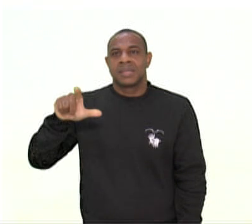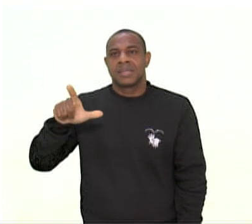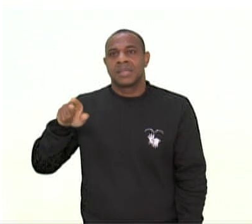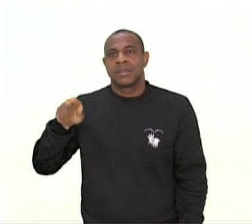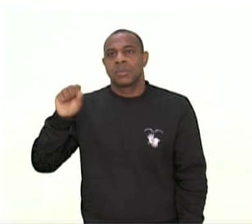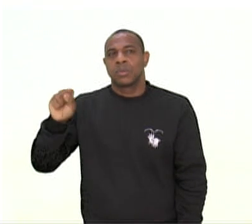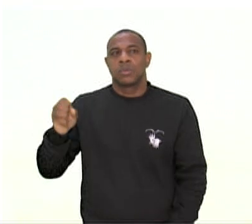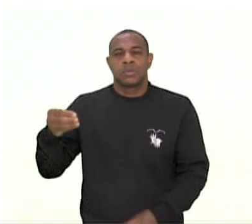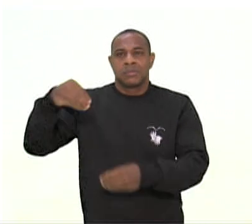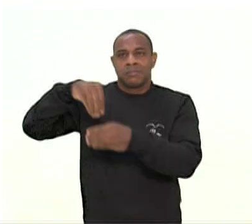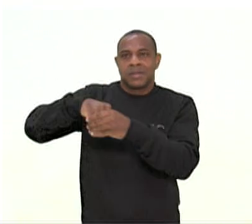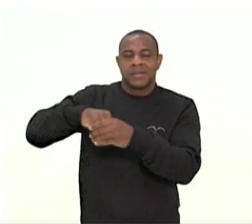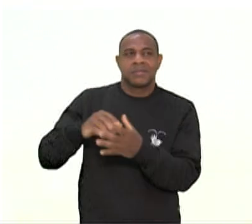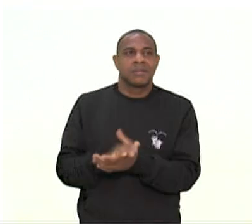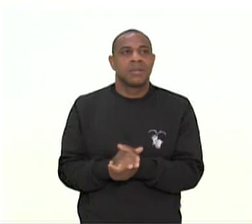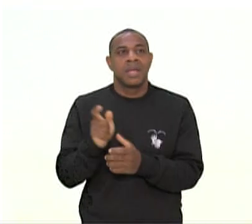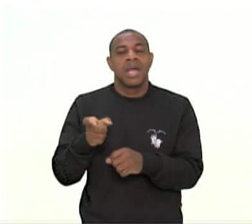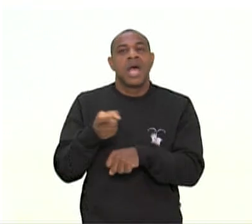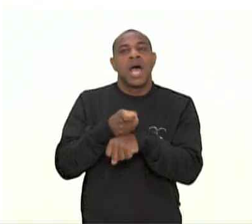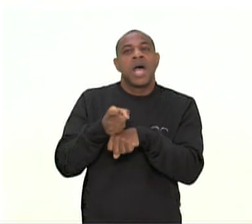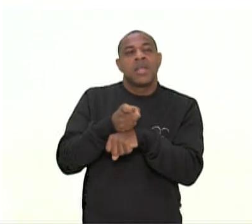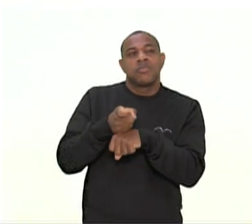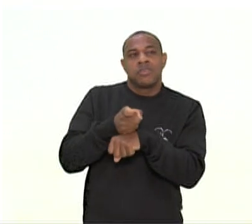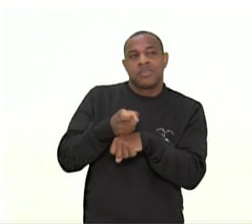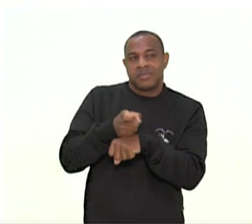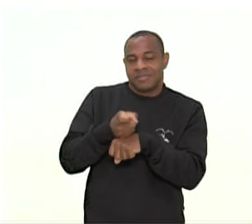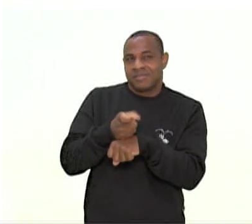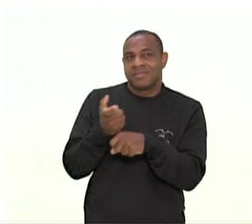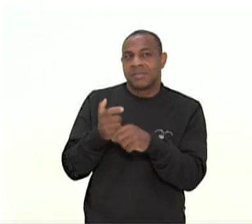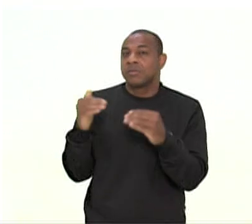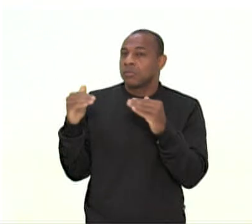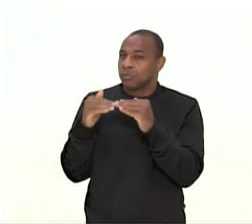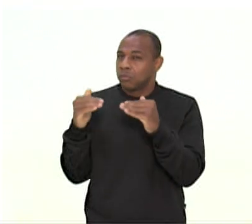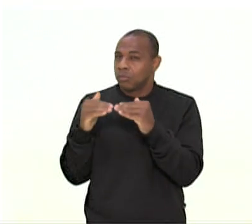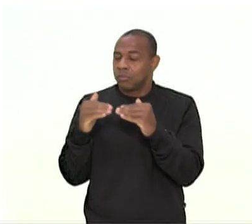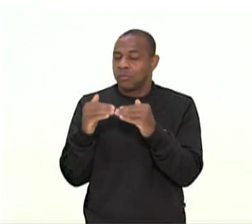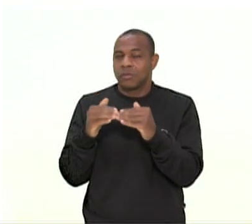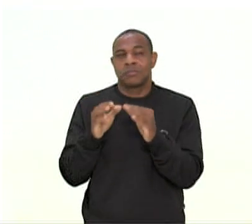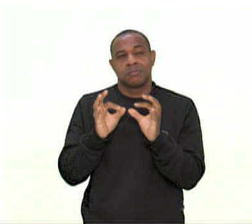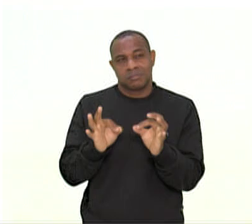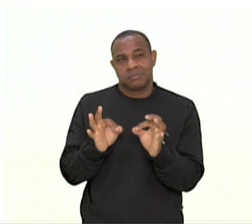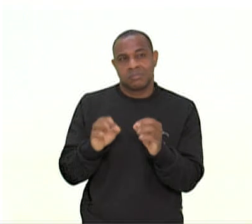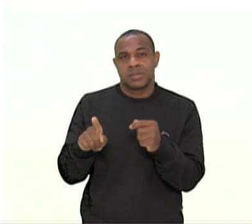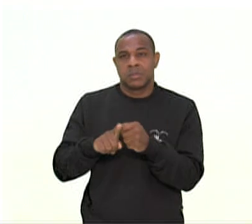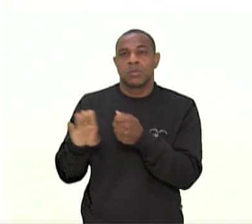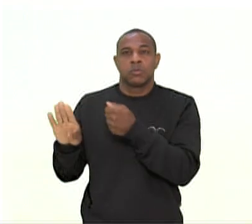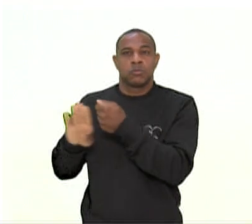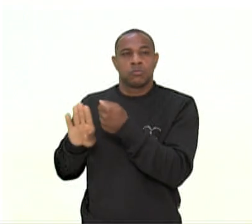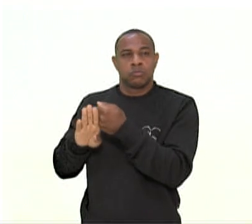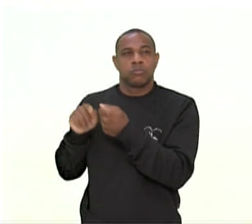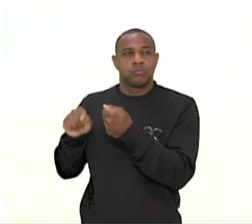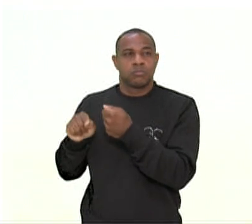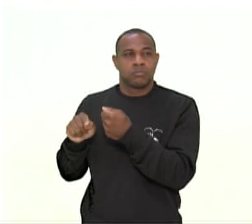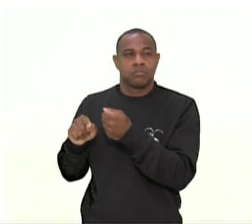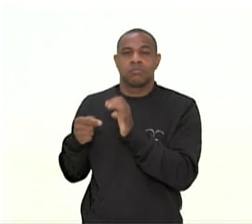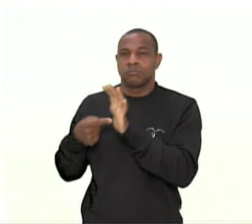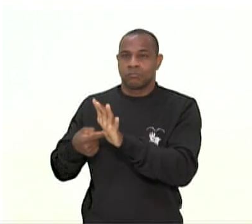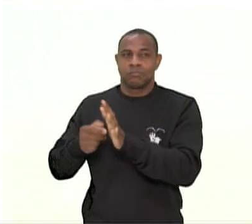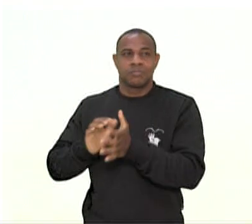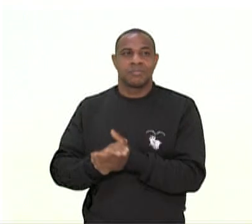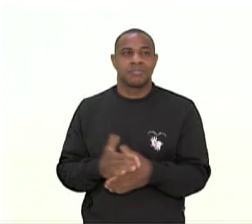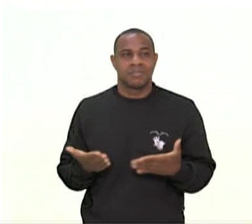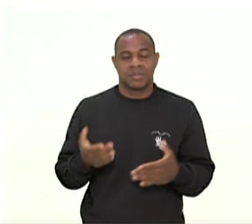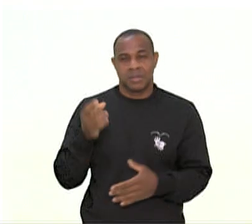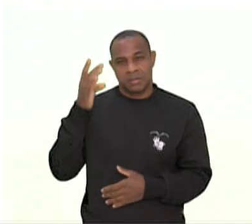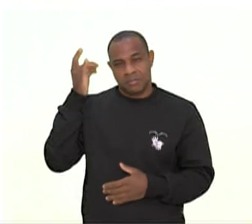preste atenção, eles são adjetivos, gente, e eles concordam, obviamente, com o substantivo que eles estão se referindo. É